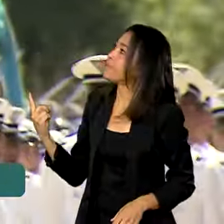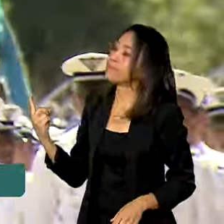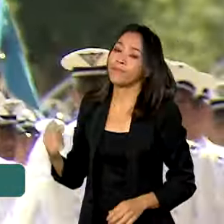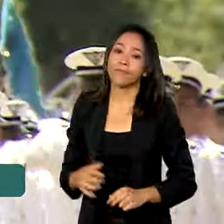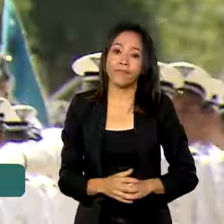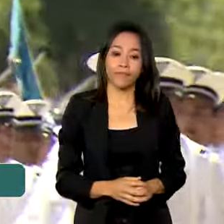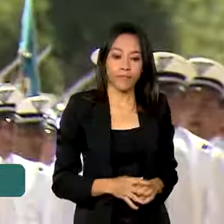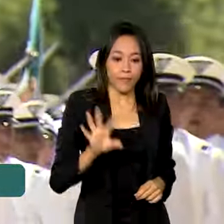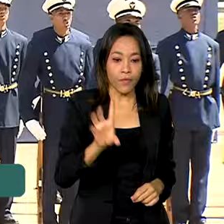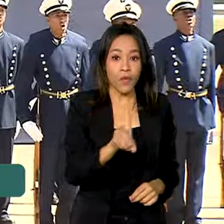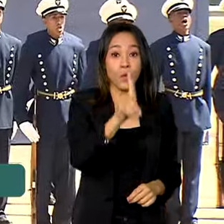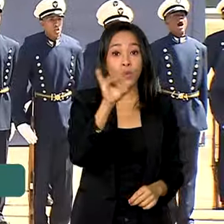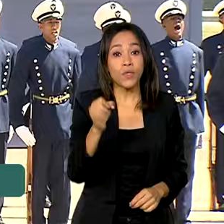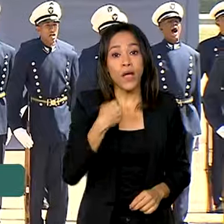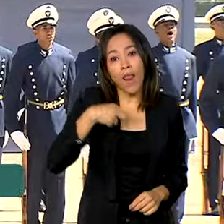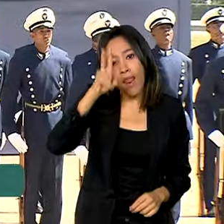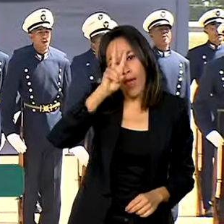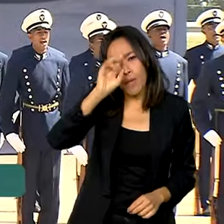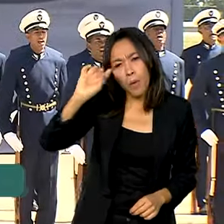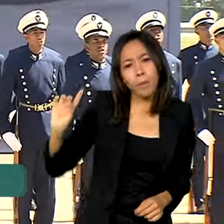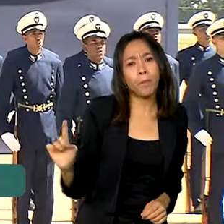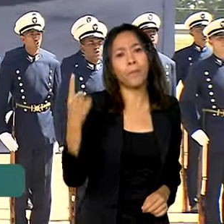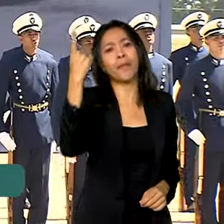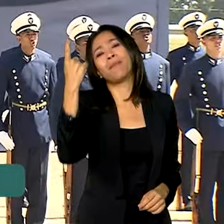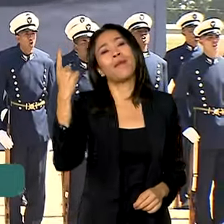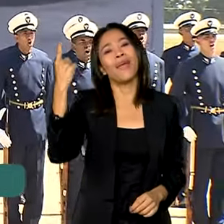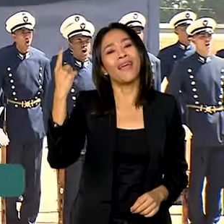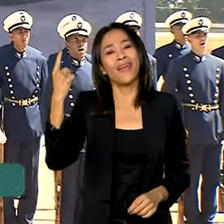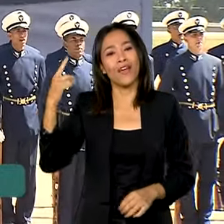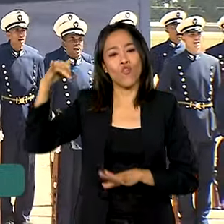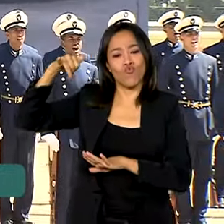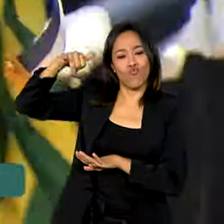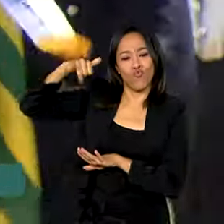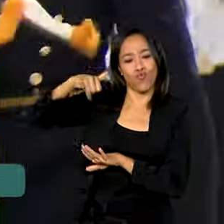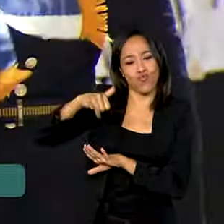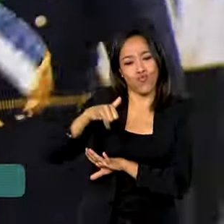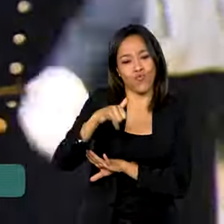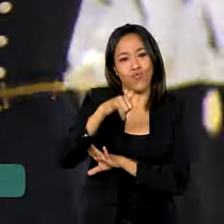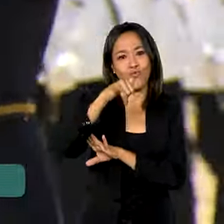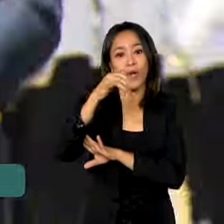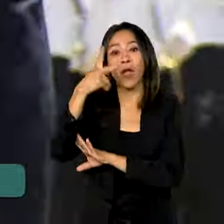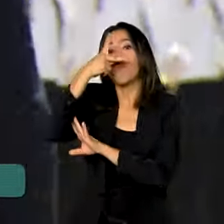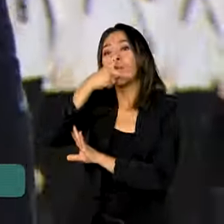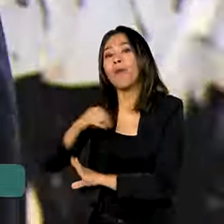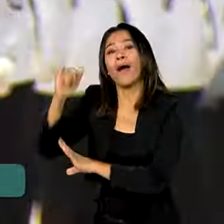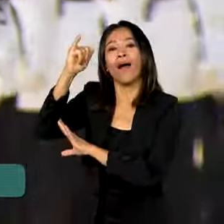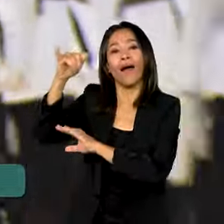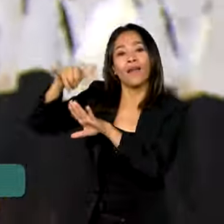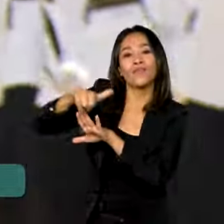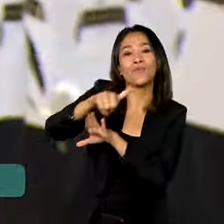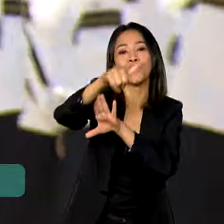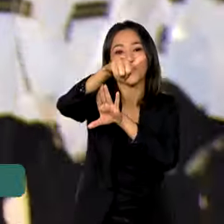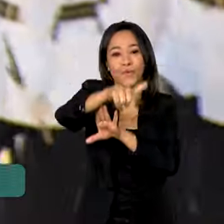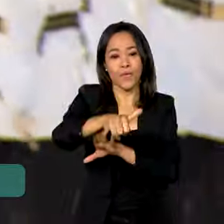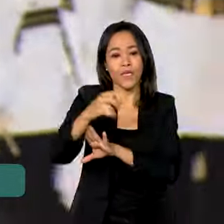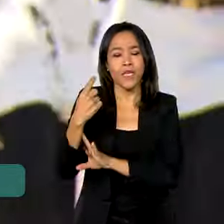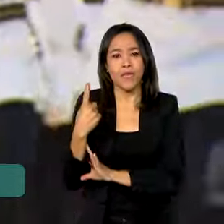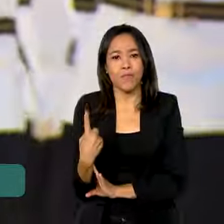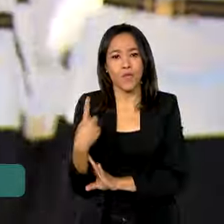a data relembra o primeiro voo realizado por Alberto Santos doon o pai da aviação em